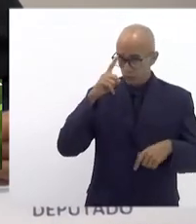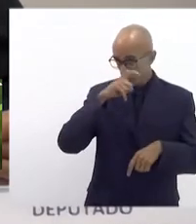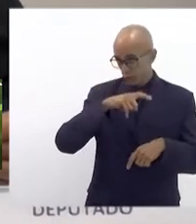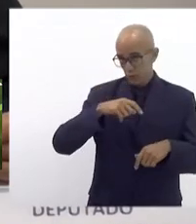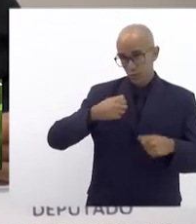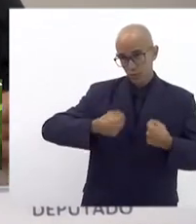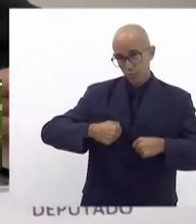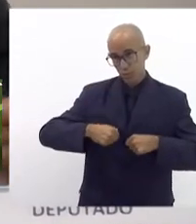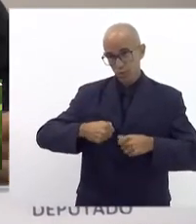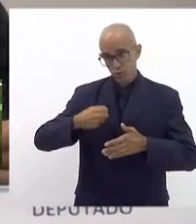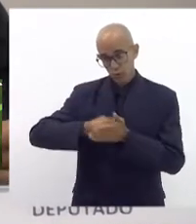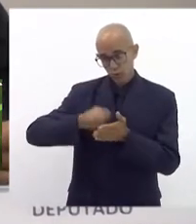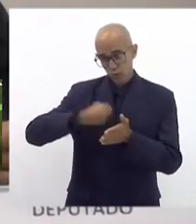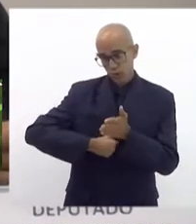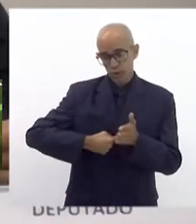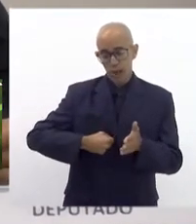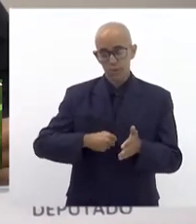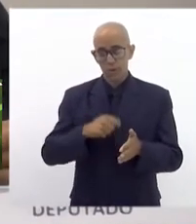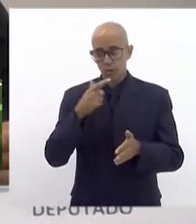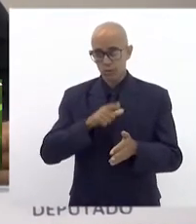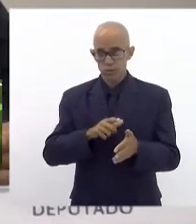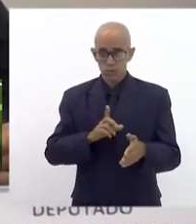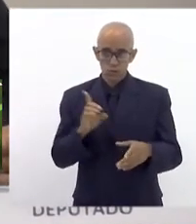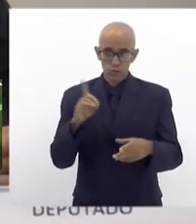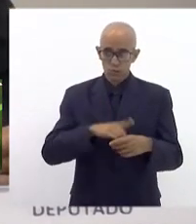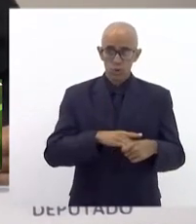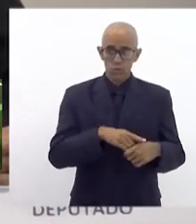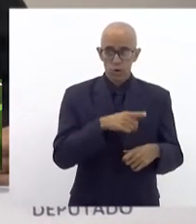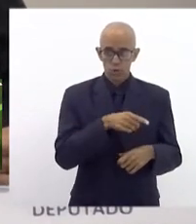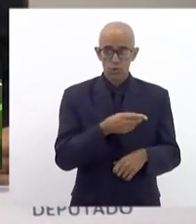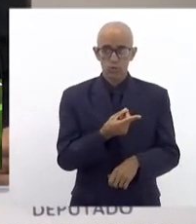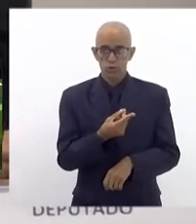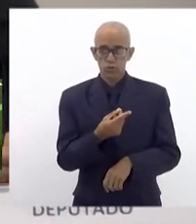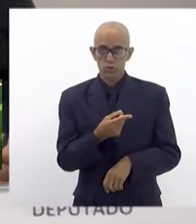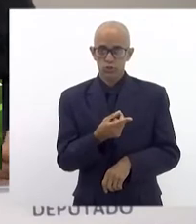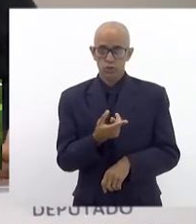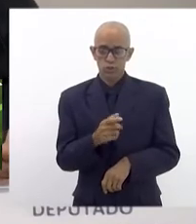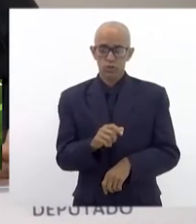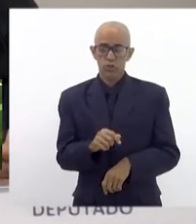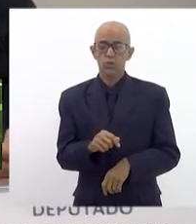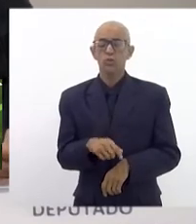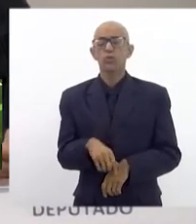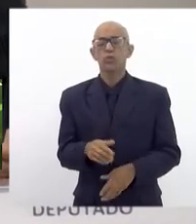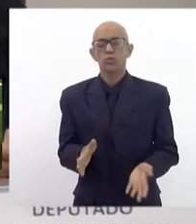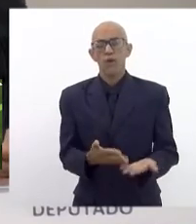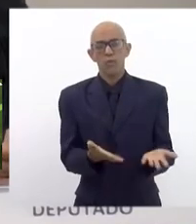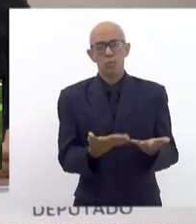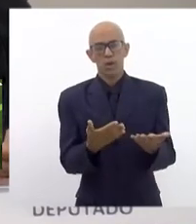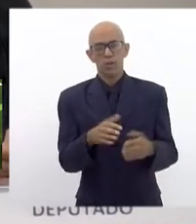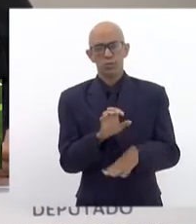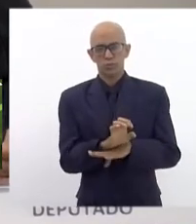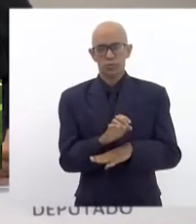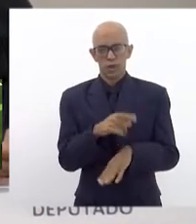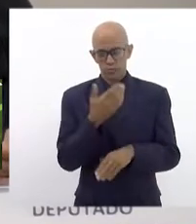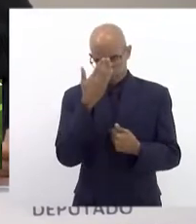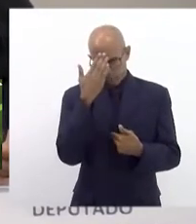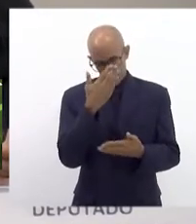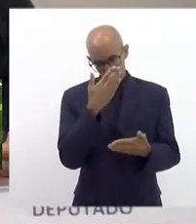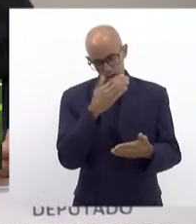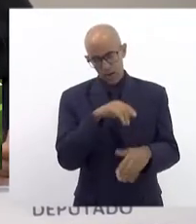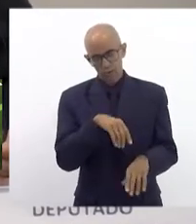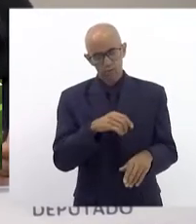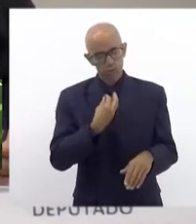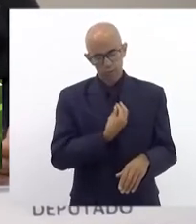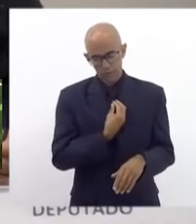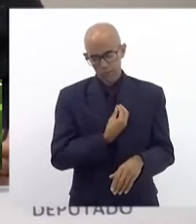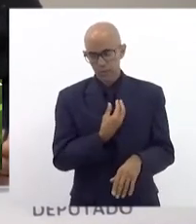para preservar os recursos constitucionalmente vinculados à nossa agência de fomento estadual. Obrigado, Gerson, por sua participação. Eu